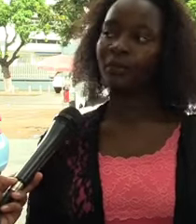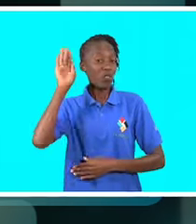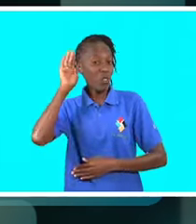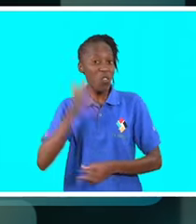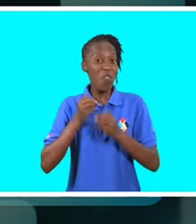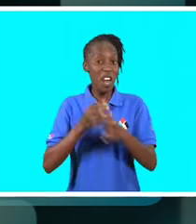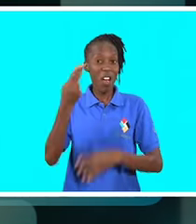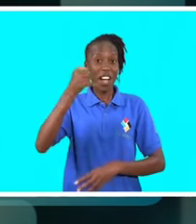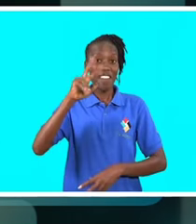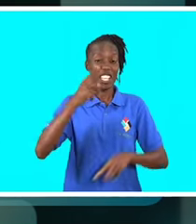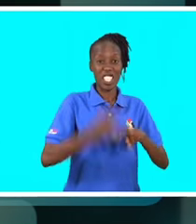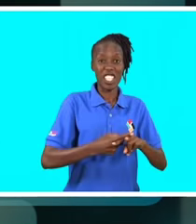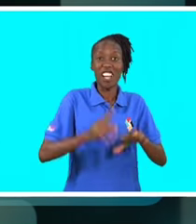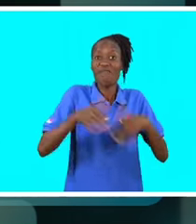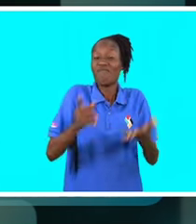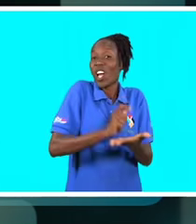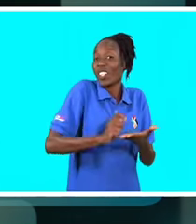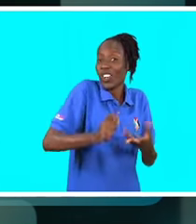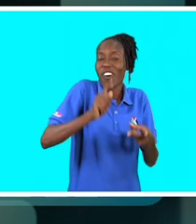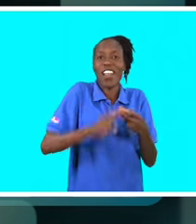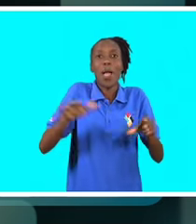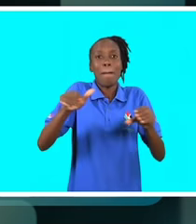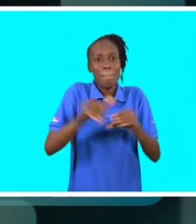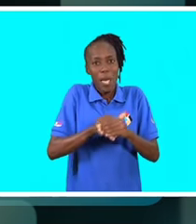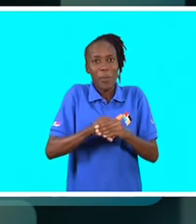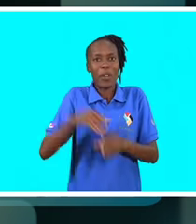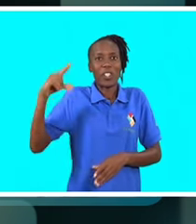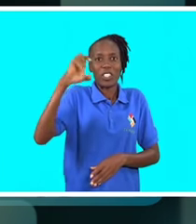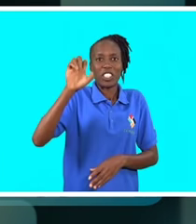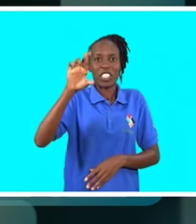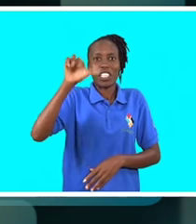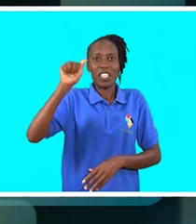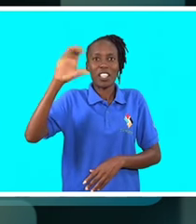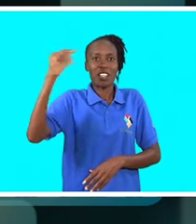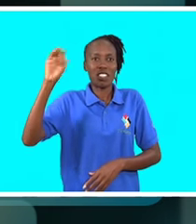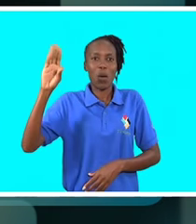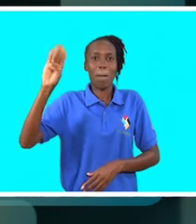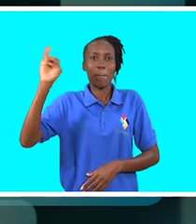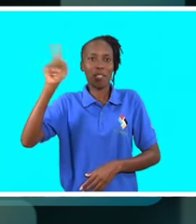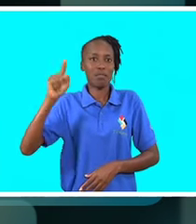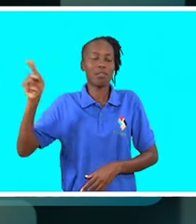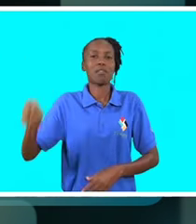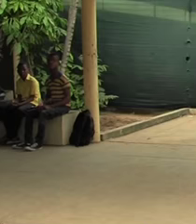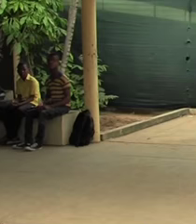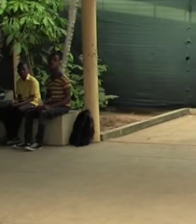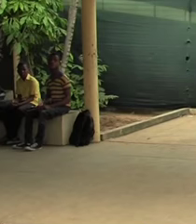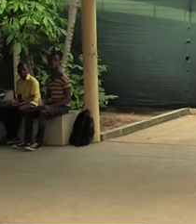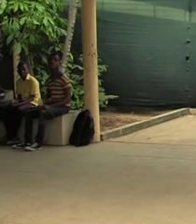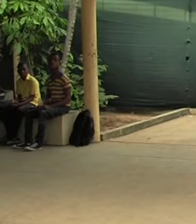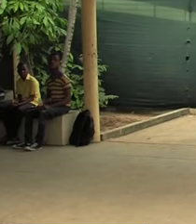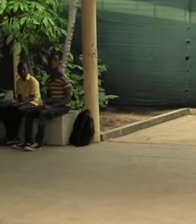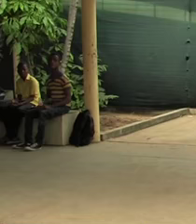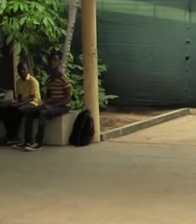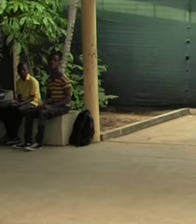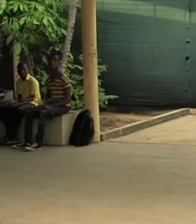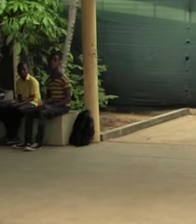Eu ouvi falar acerca do HIV SIDA nas escolas, muito mais com os membros da geração BIS. Não